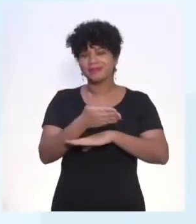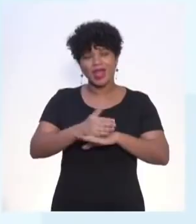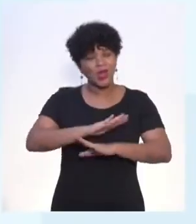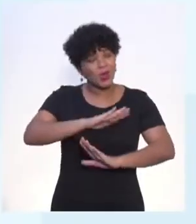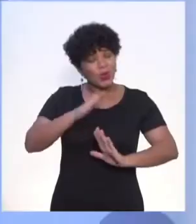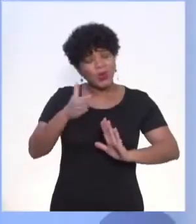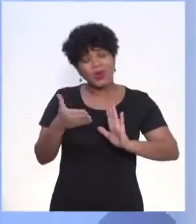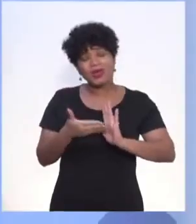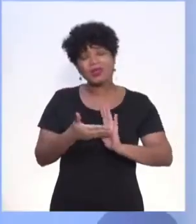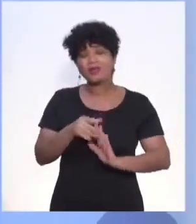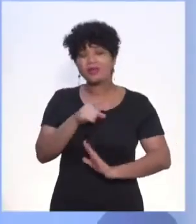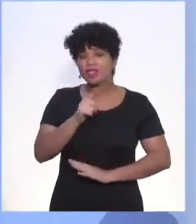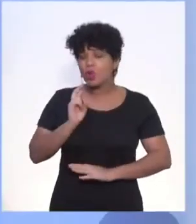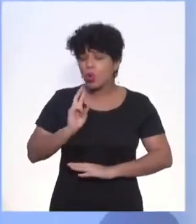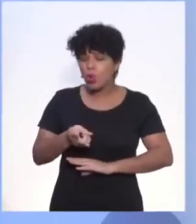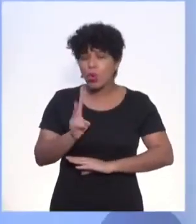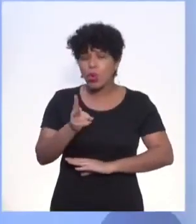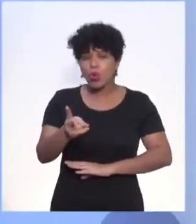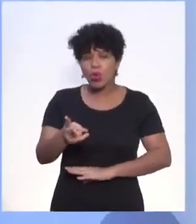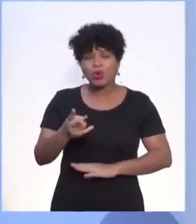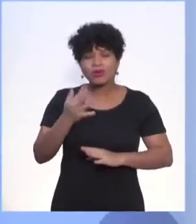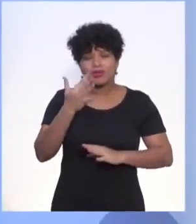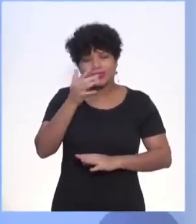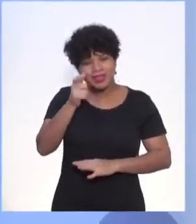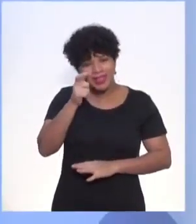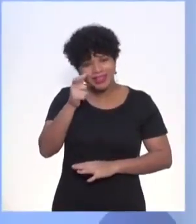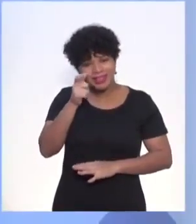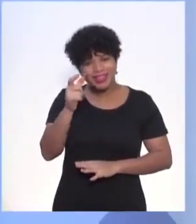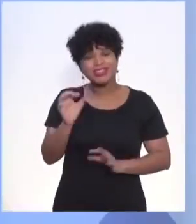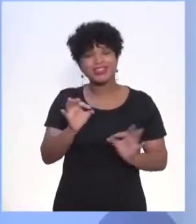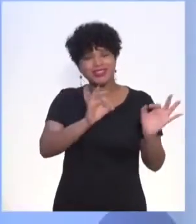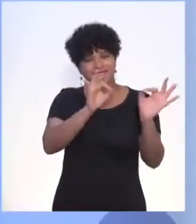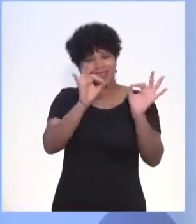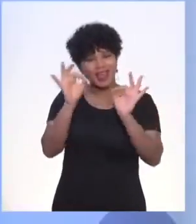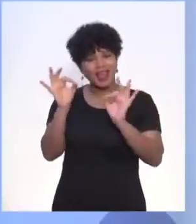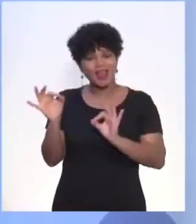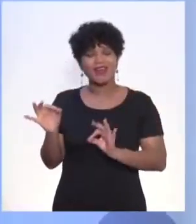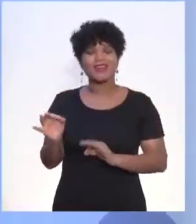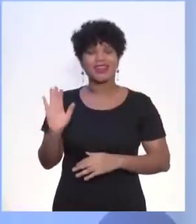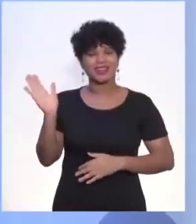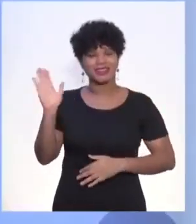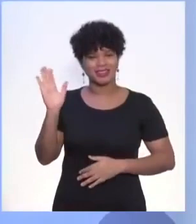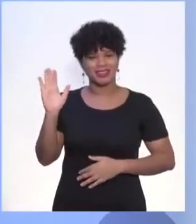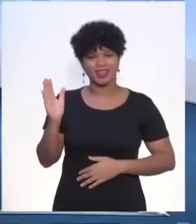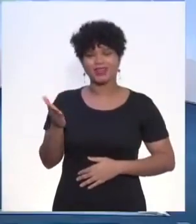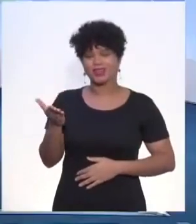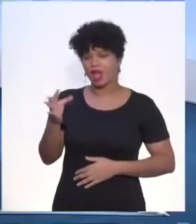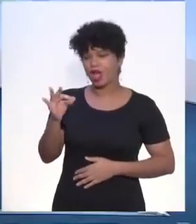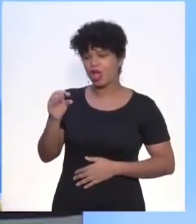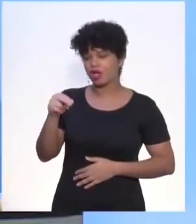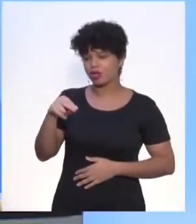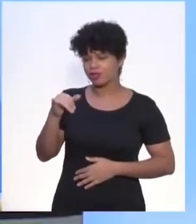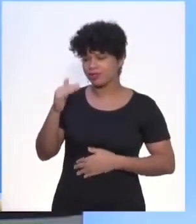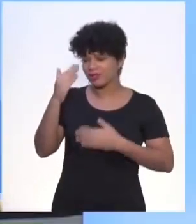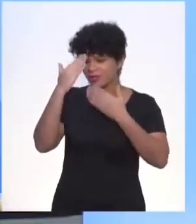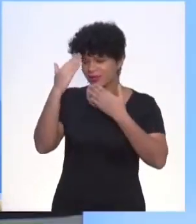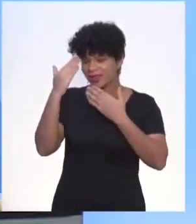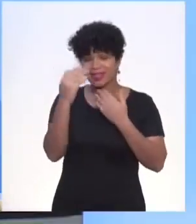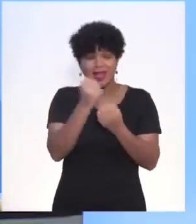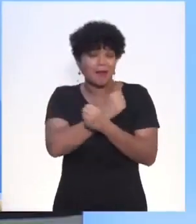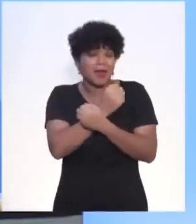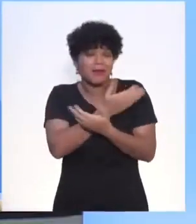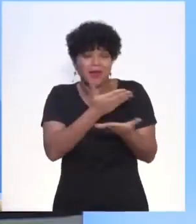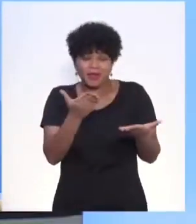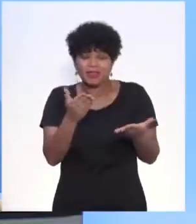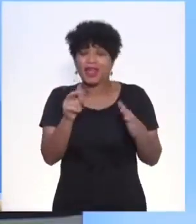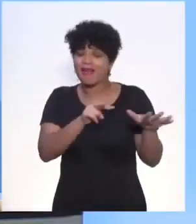todos, continuem com a gente, continuem assistindo as aulas. Da minha parte, eu me despeço. Até a próxima. Tony, obrigado. Um grande abraço a todos vocês. Essa